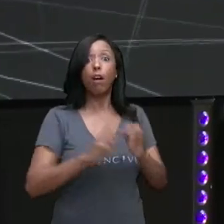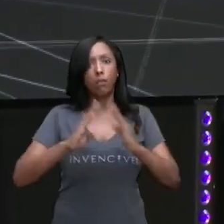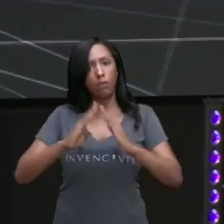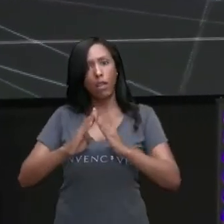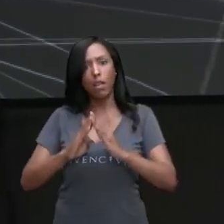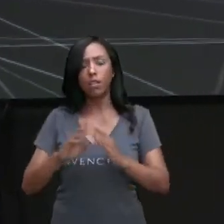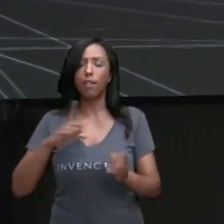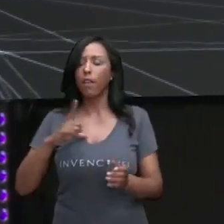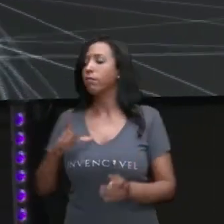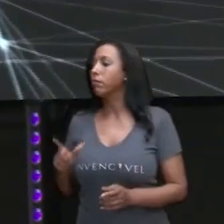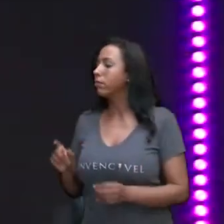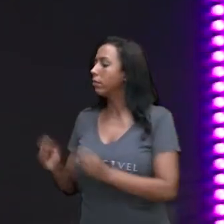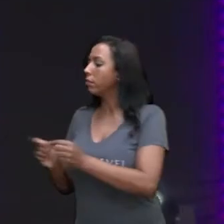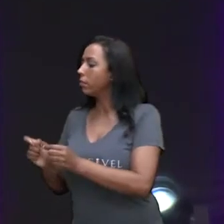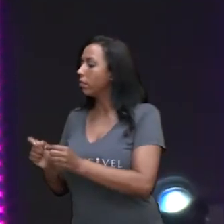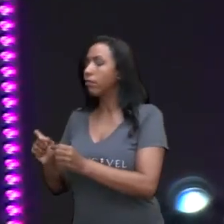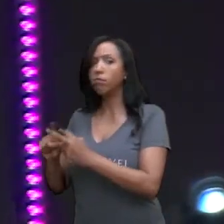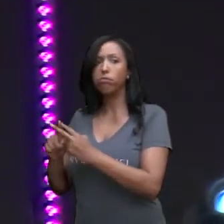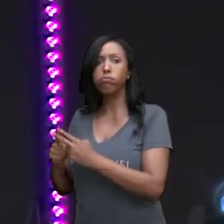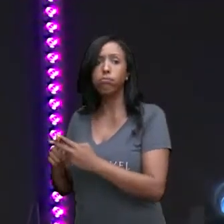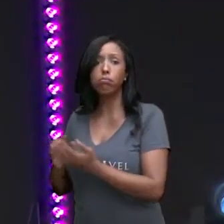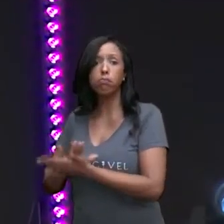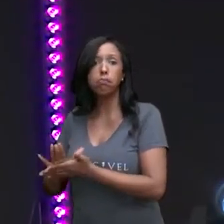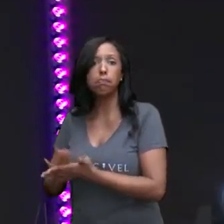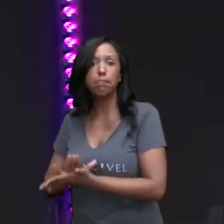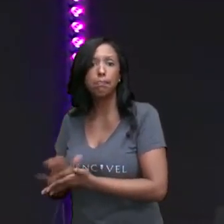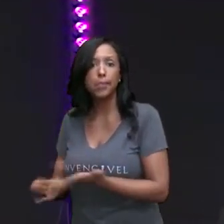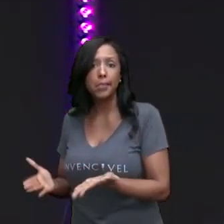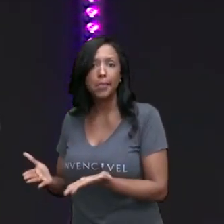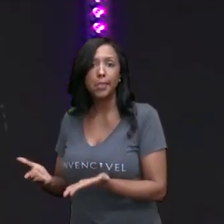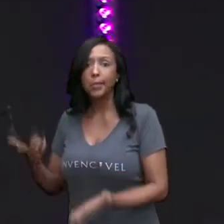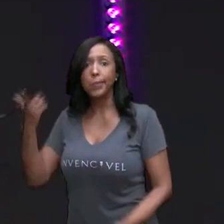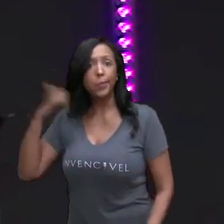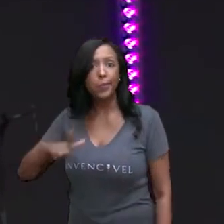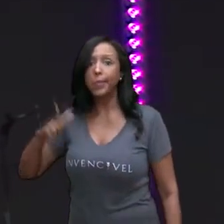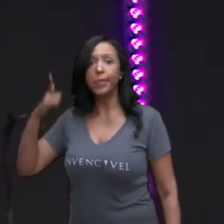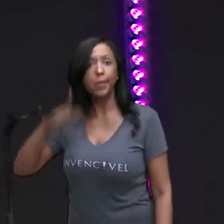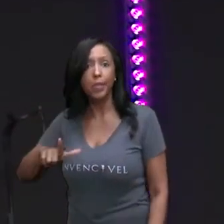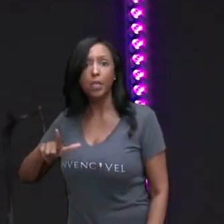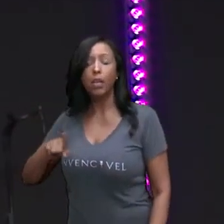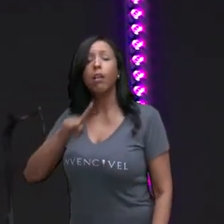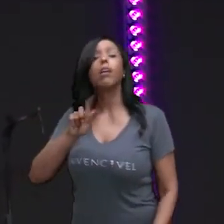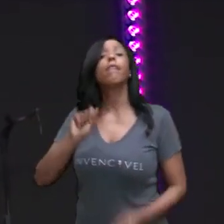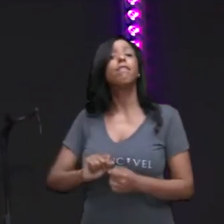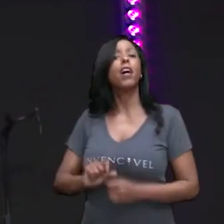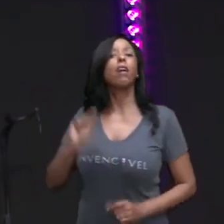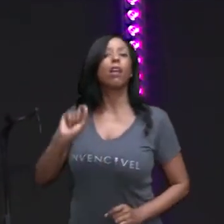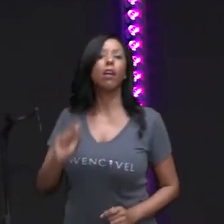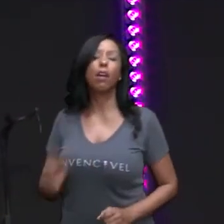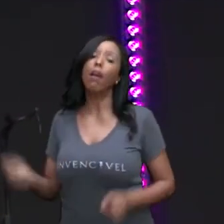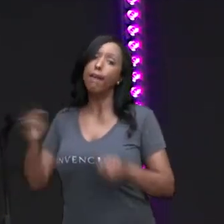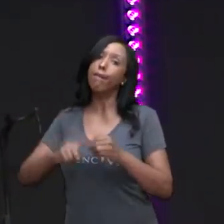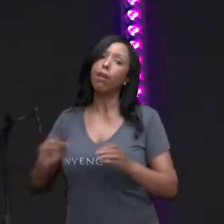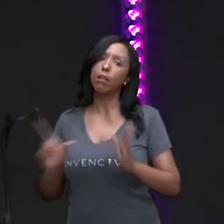não consegue ligar a máquina. Aí você não consegue ligar a máquina, aí você faz o quê? Você volta